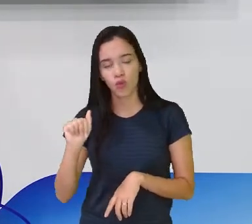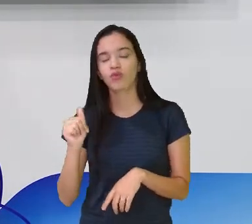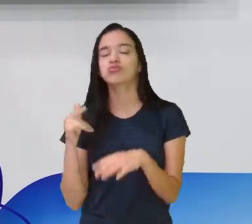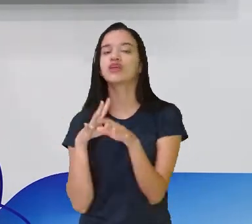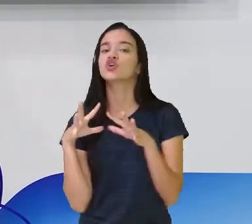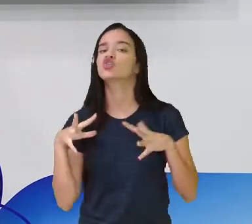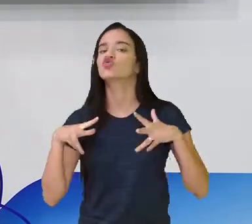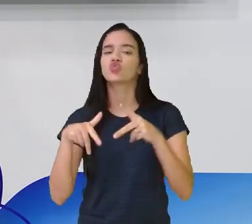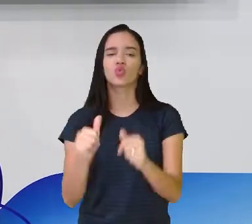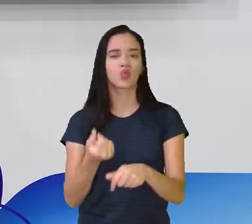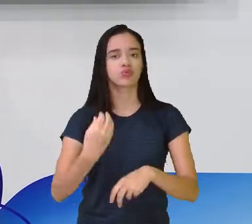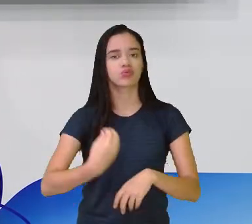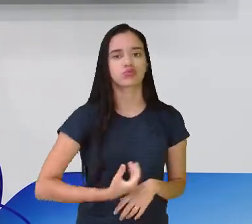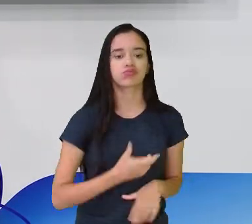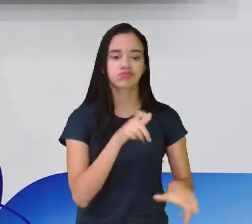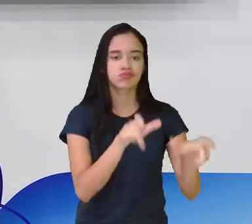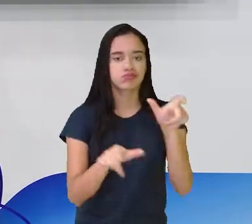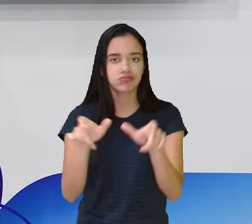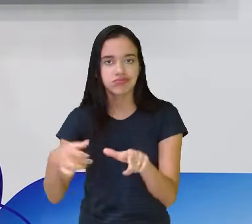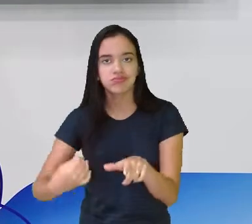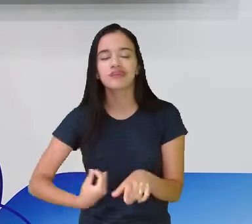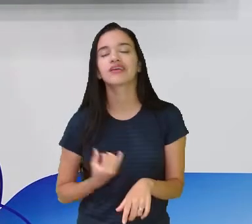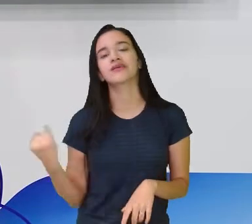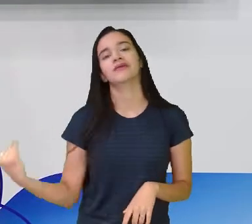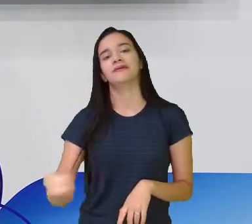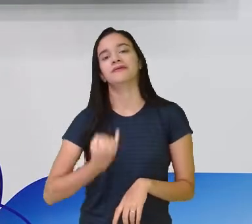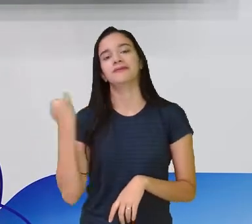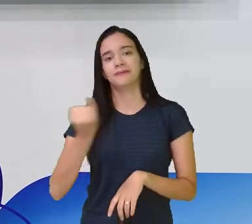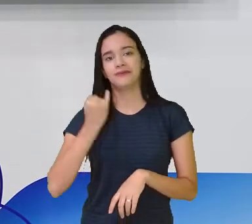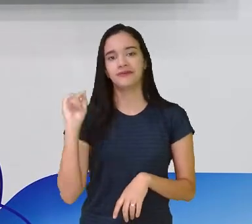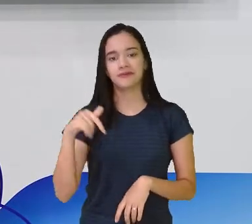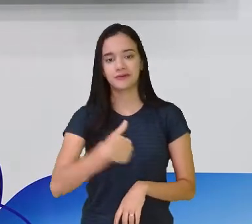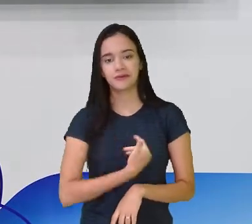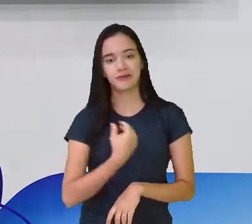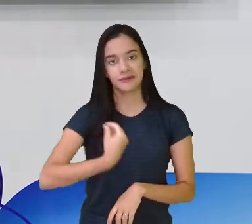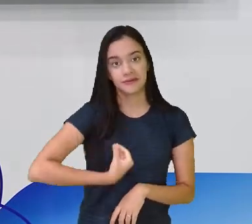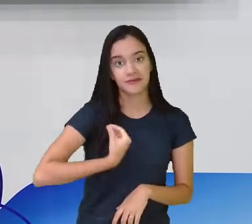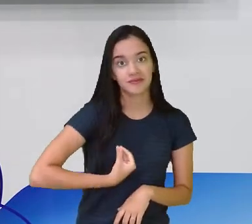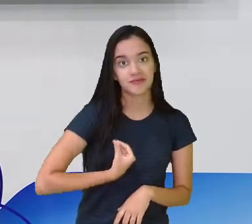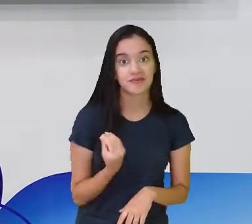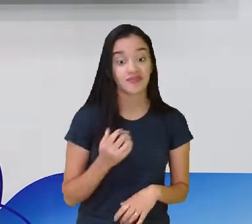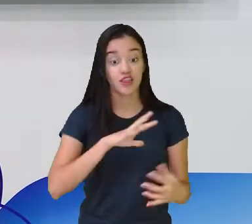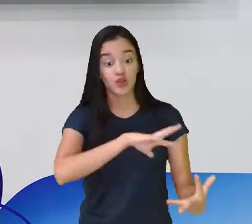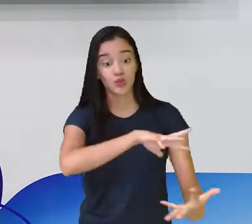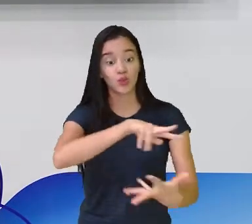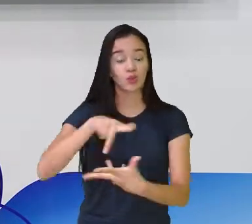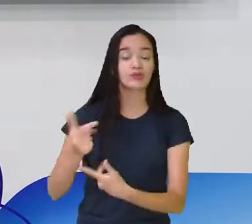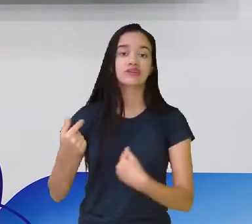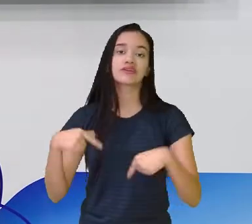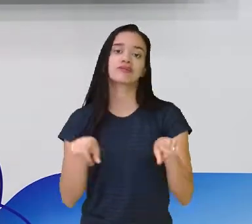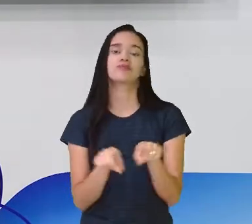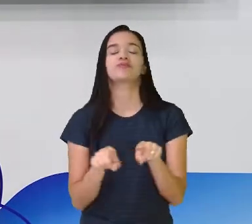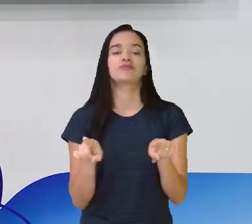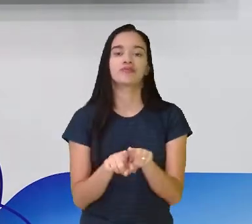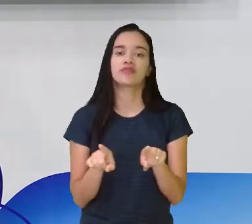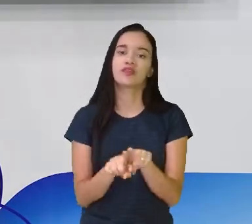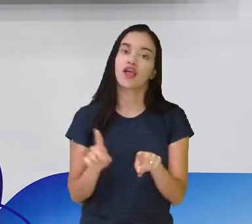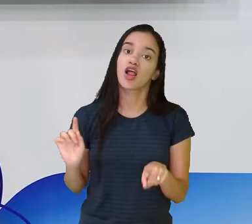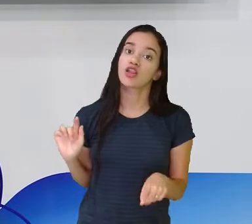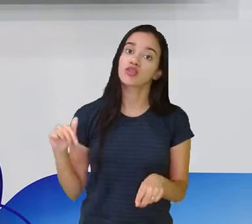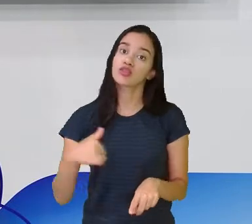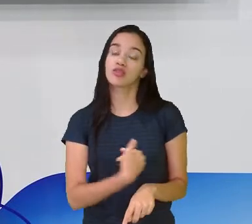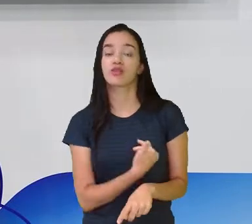são importantes para que a gente tenha uma manutenção da nossa vida no planeta também. Então,